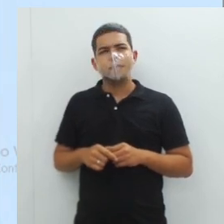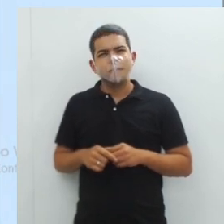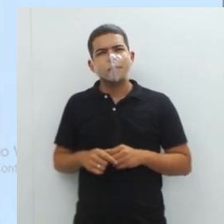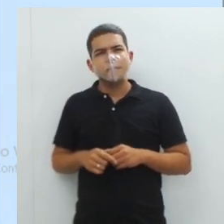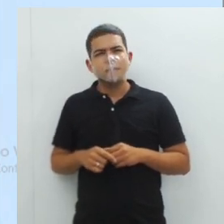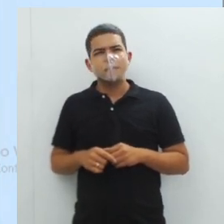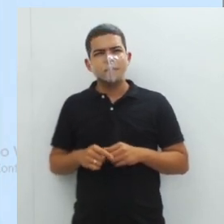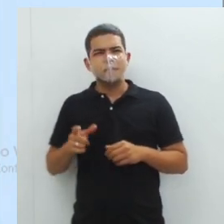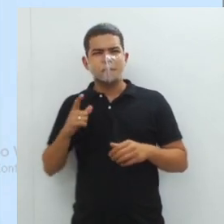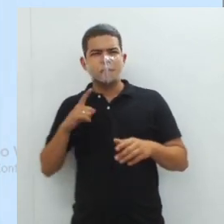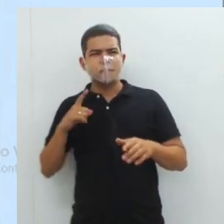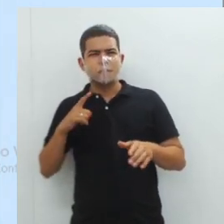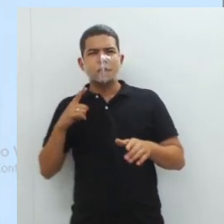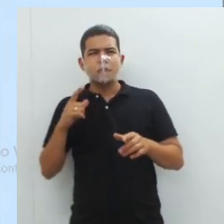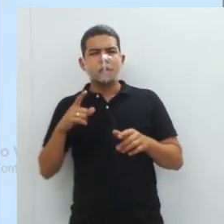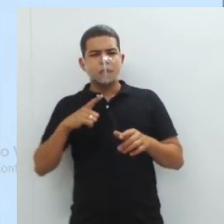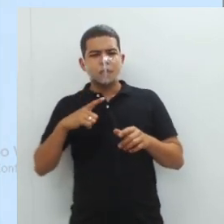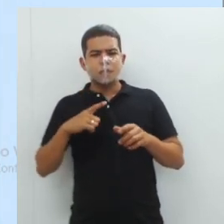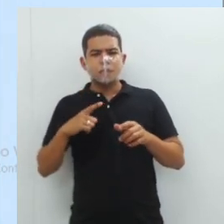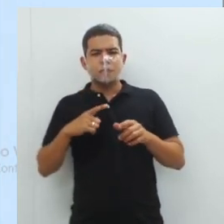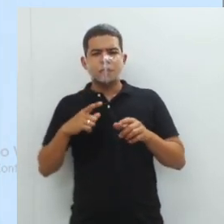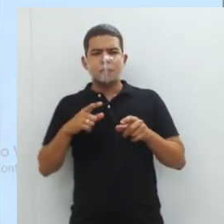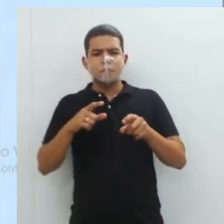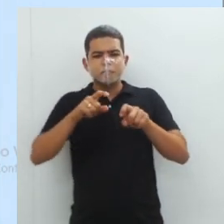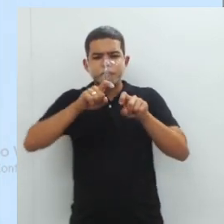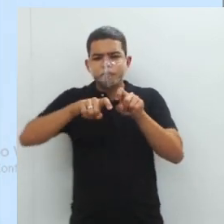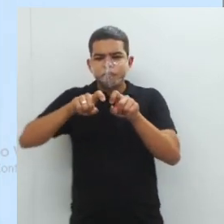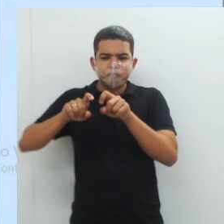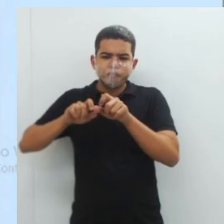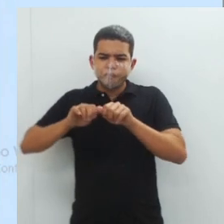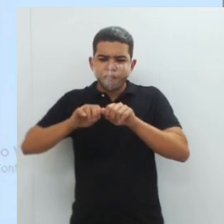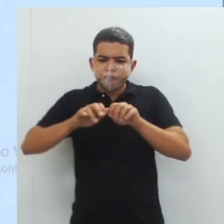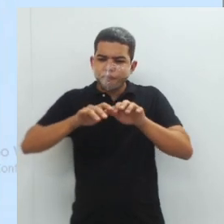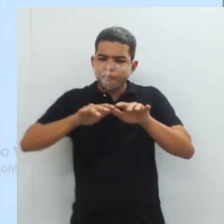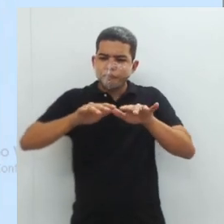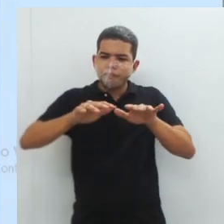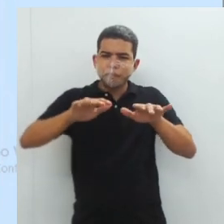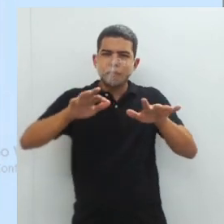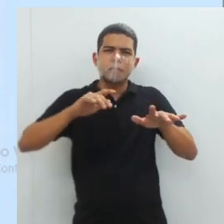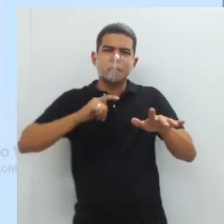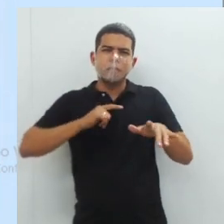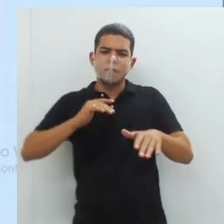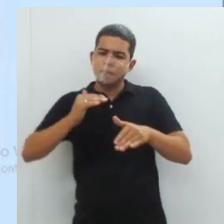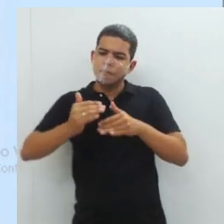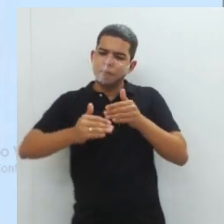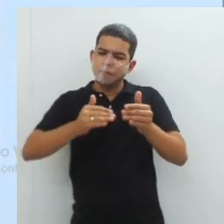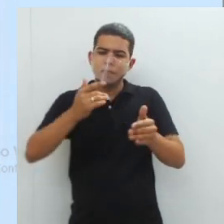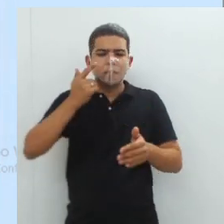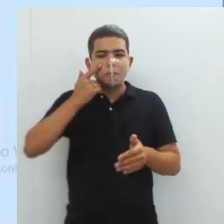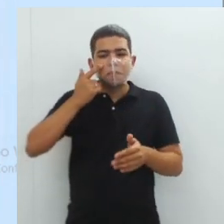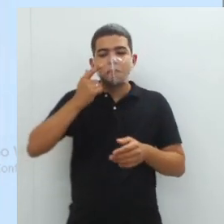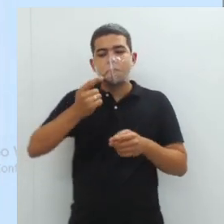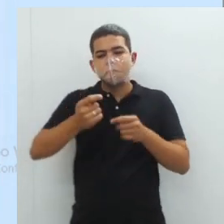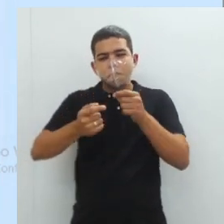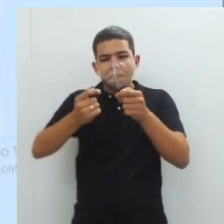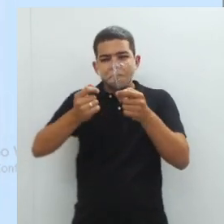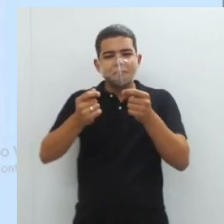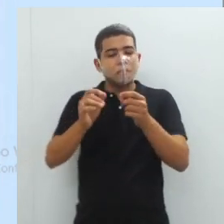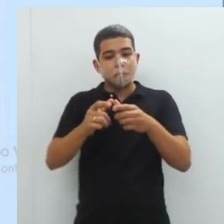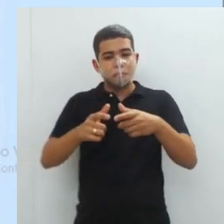está passando por um processo de reintrodução na natureza, que até a década de 90 acreditou-se que ela tinha sido totalmente extinta,